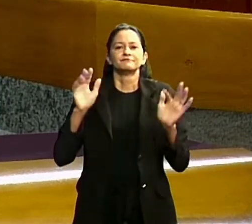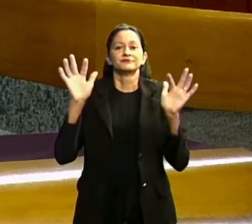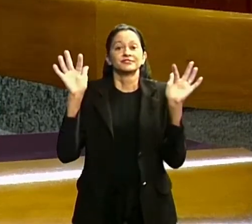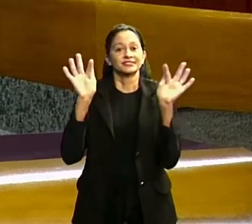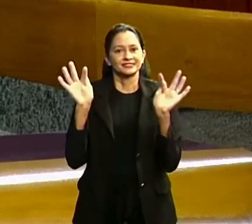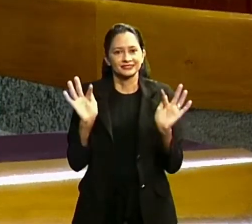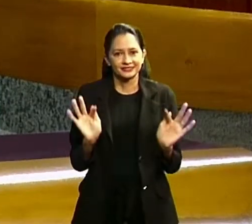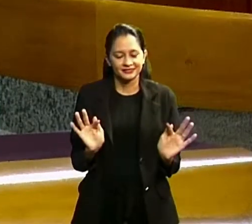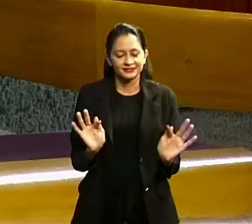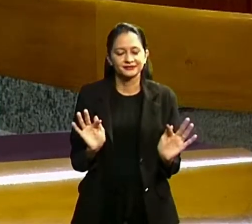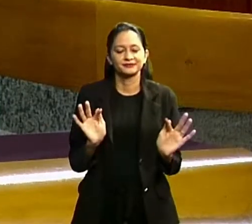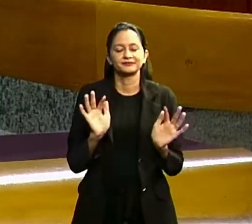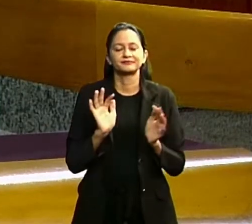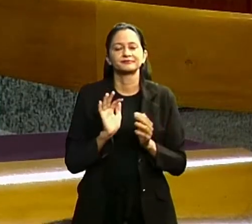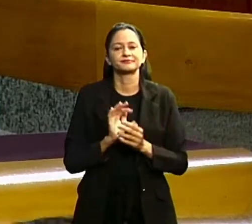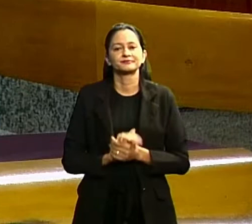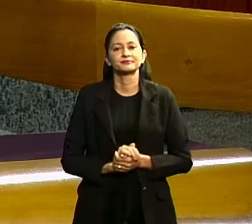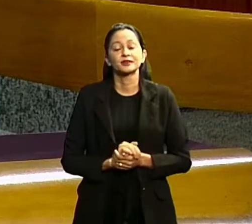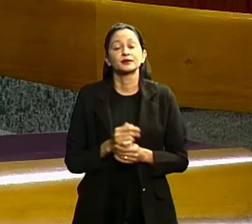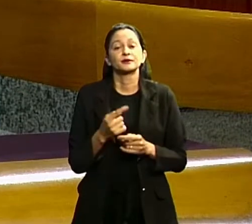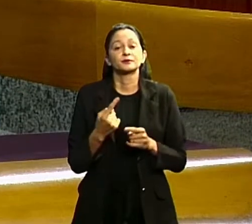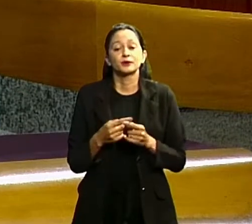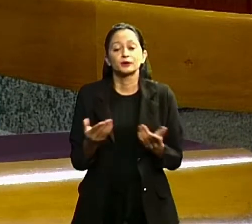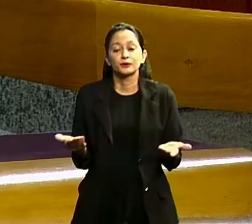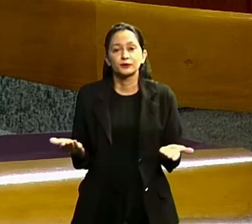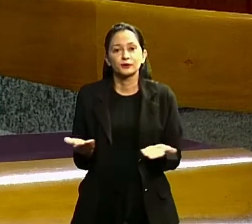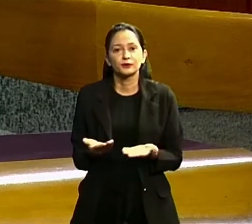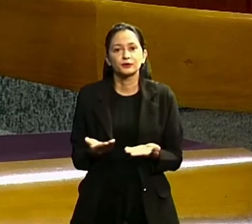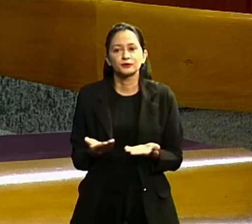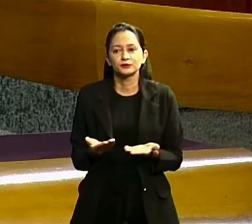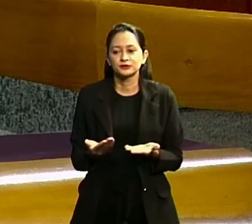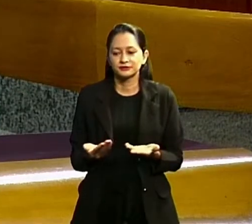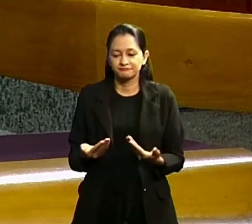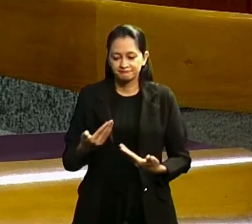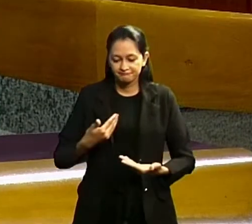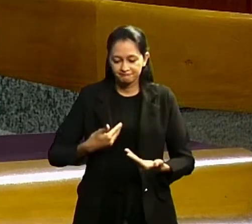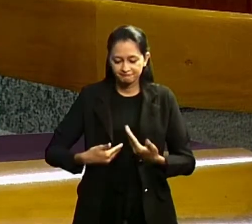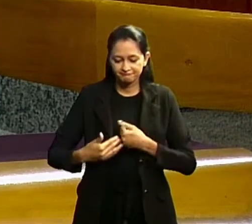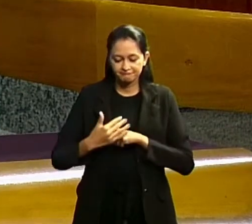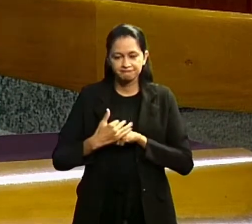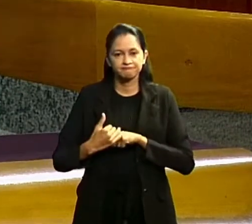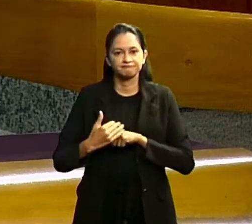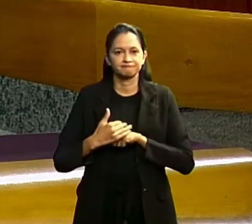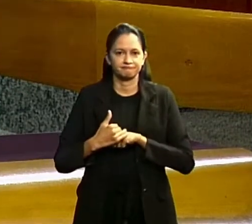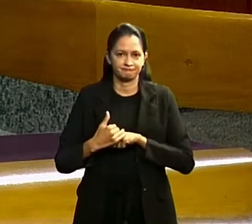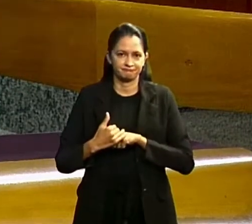feliz de hoje estar aqui sendo acolhida por vocês.